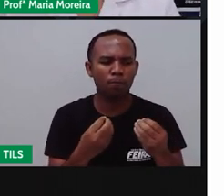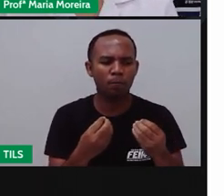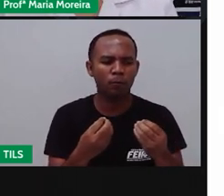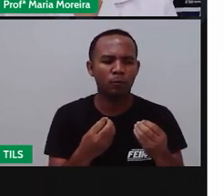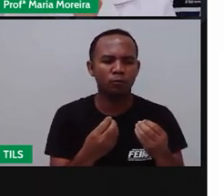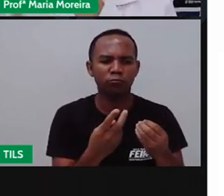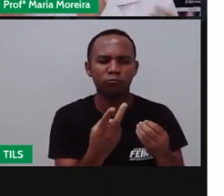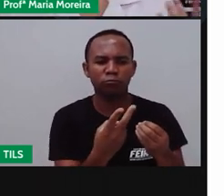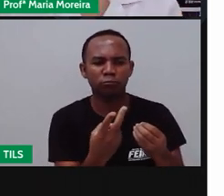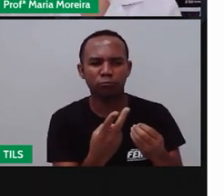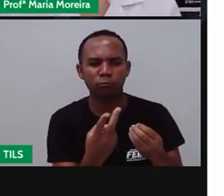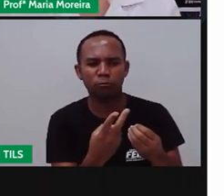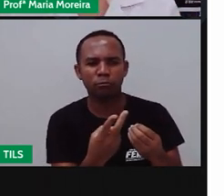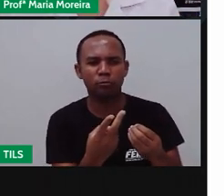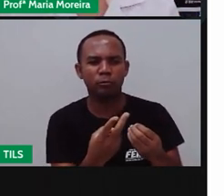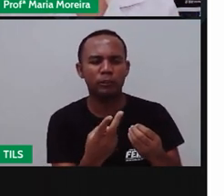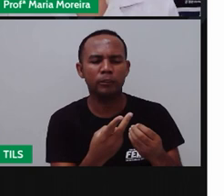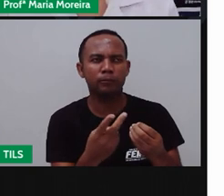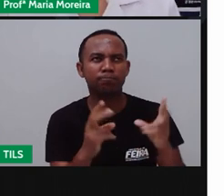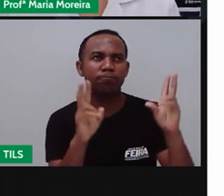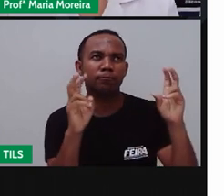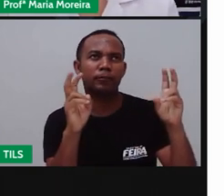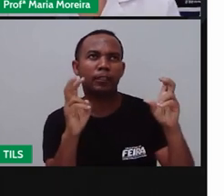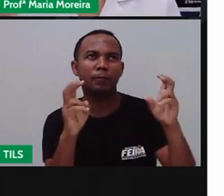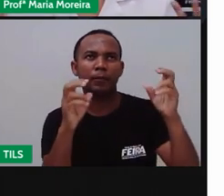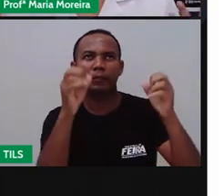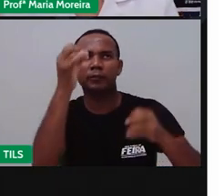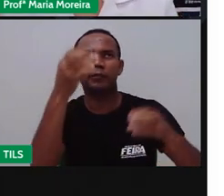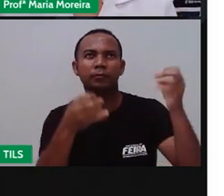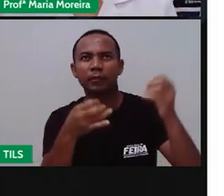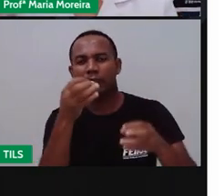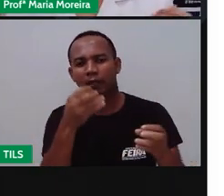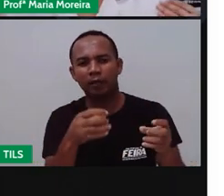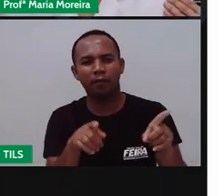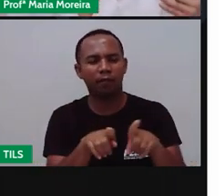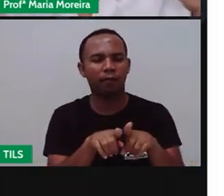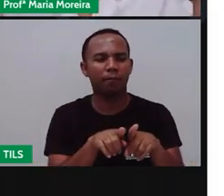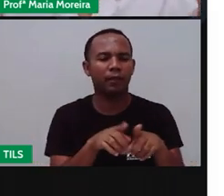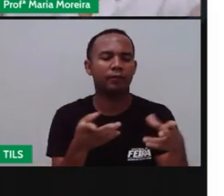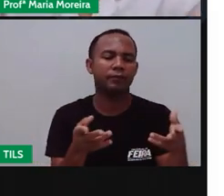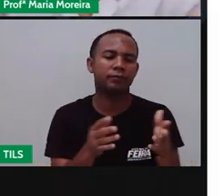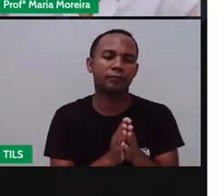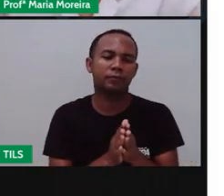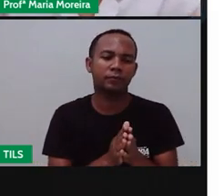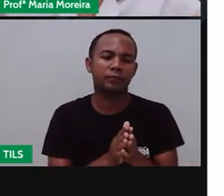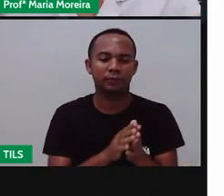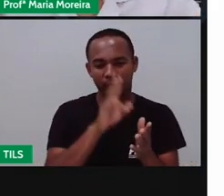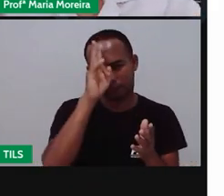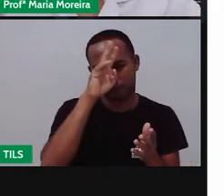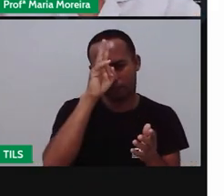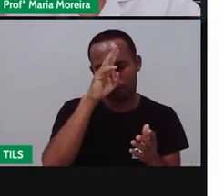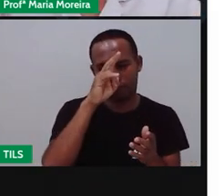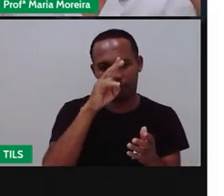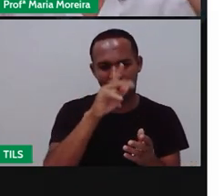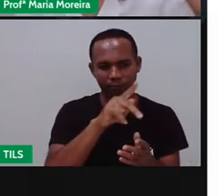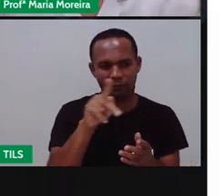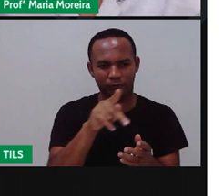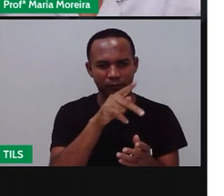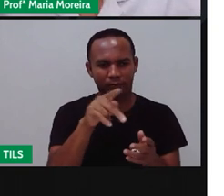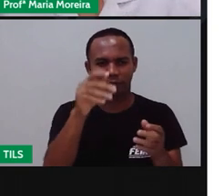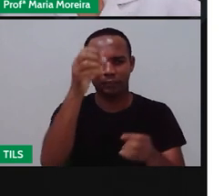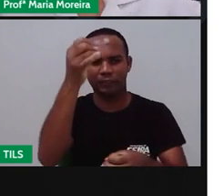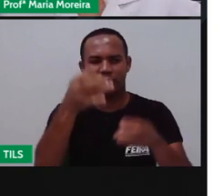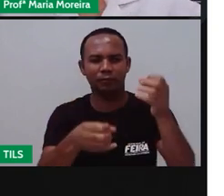entre esses dois mundos. E é isso que vamos tratar aqui hoje. Lembra quando a Pro falou, olha, quando a gente vê uma paisagem, não é